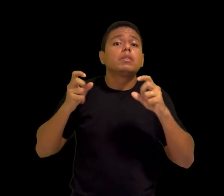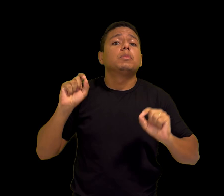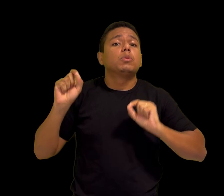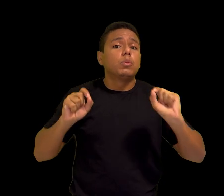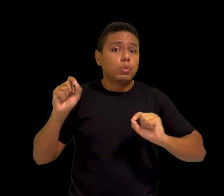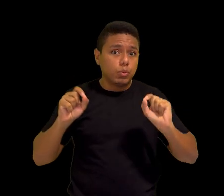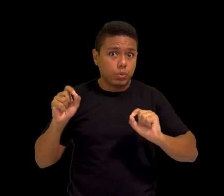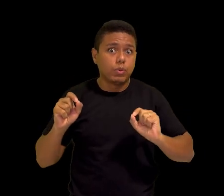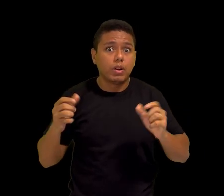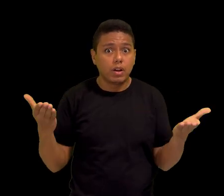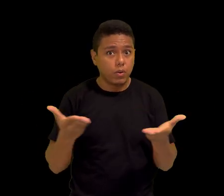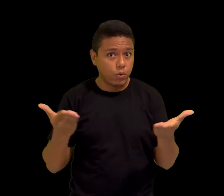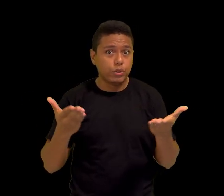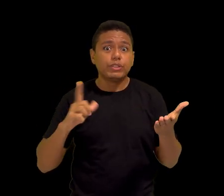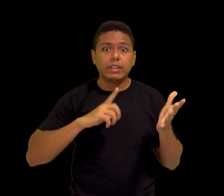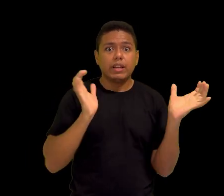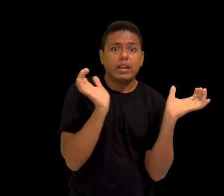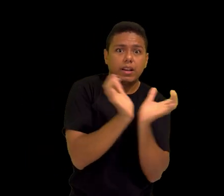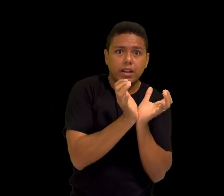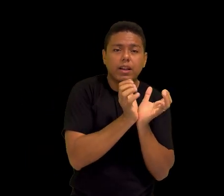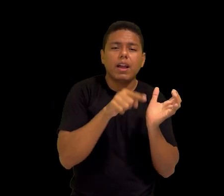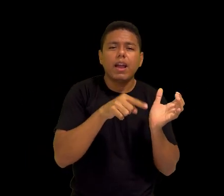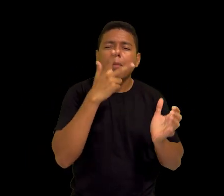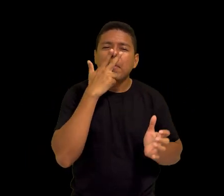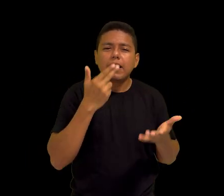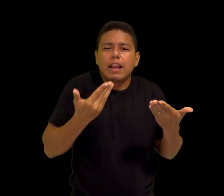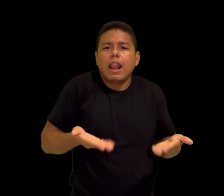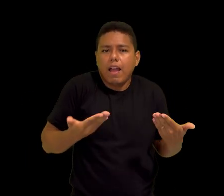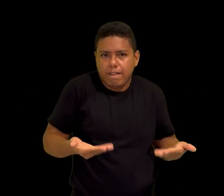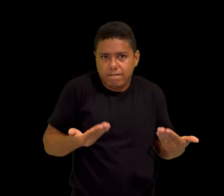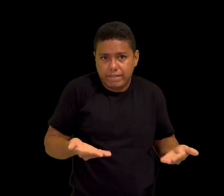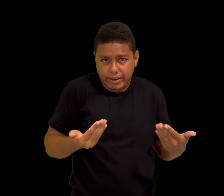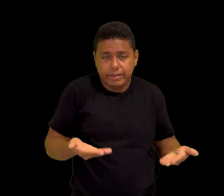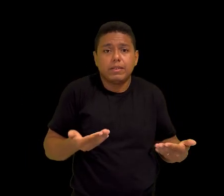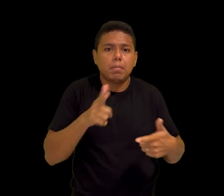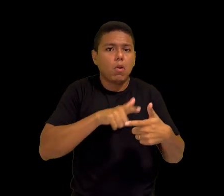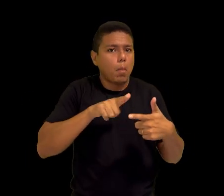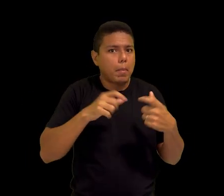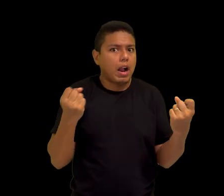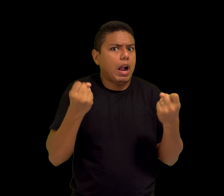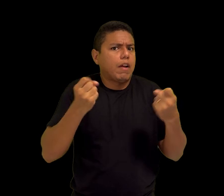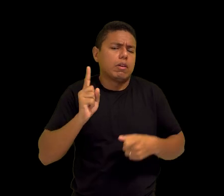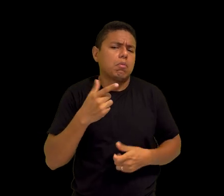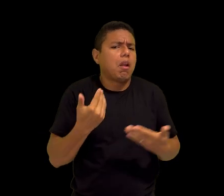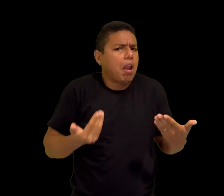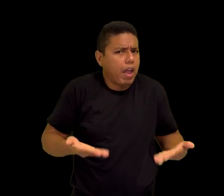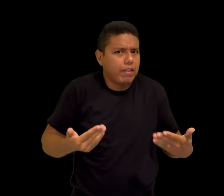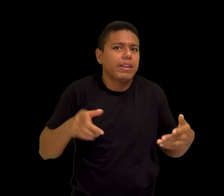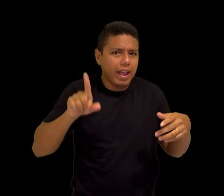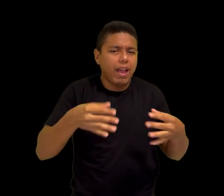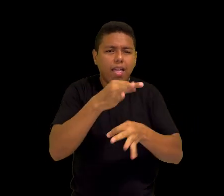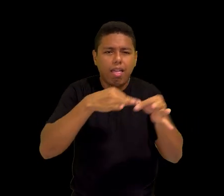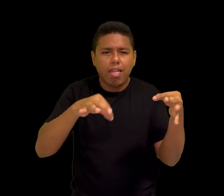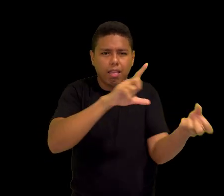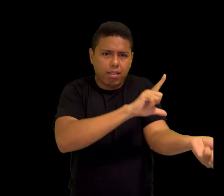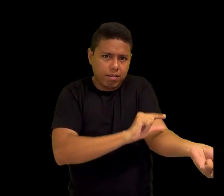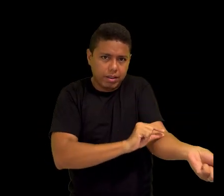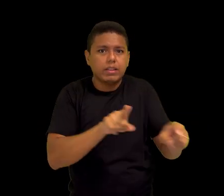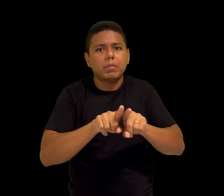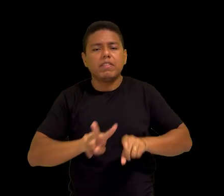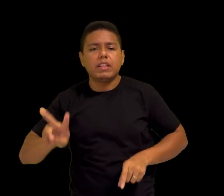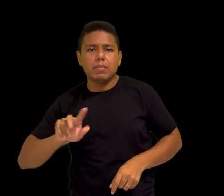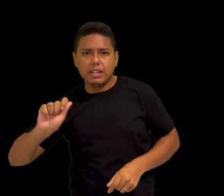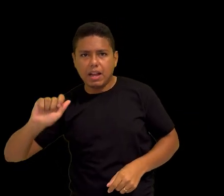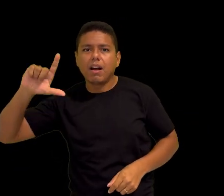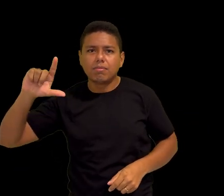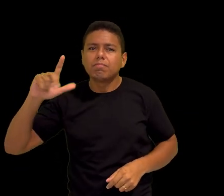gente está numa categoria que seria um grau leve, né, um problema leve de saúde pública para anemia e para deficiência de vitamina A, né, o nosso